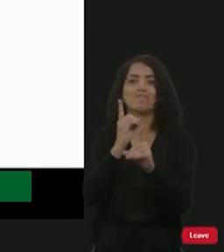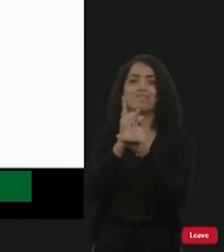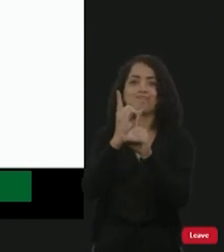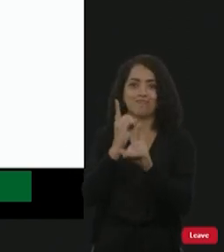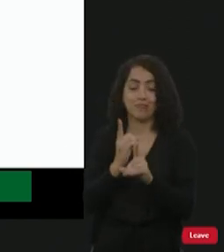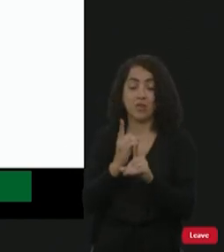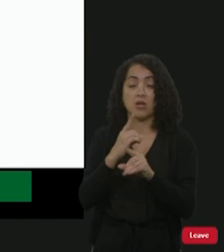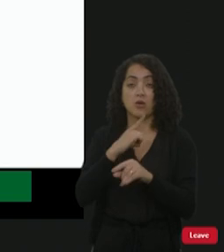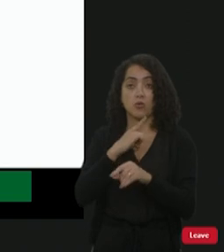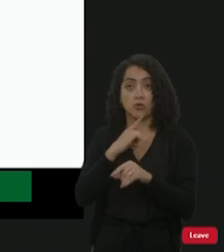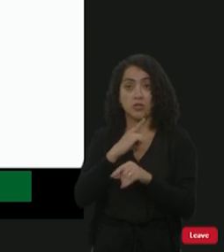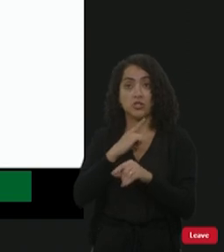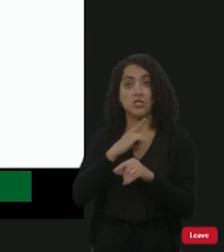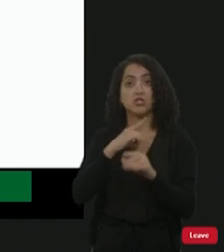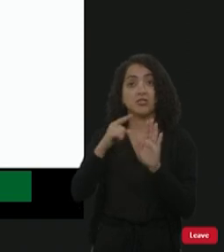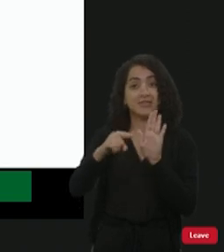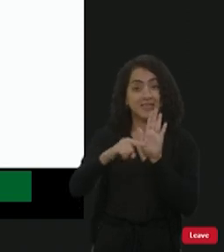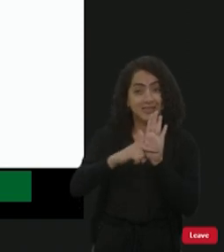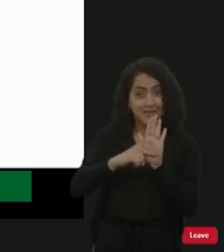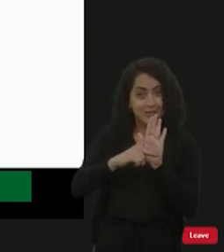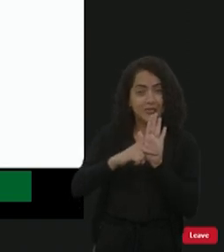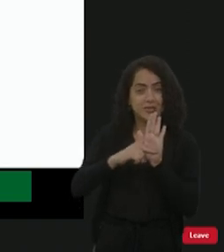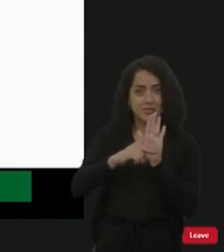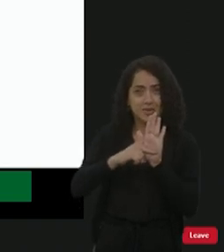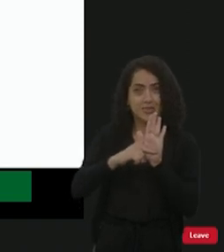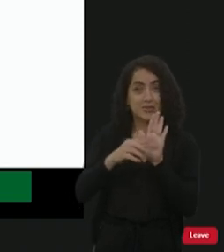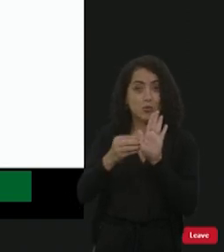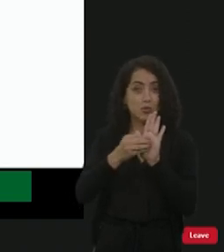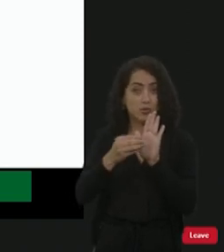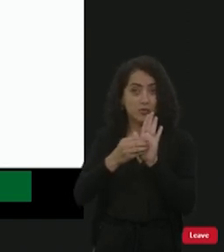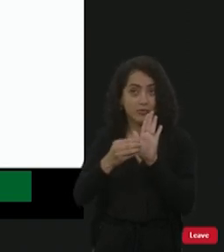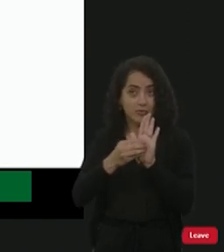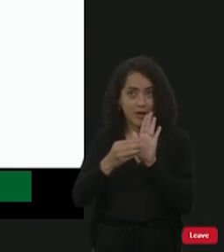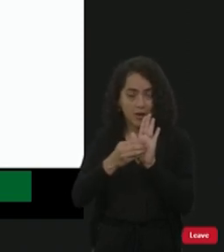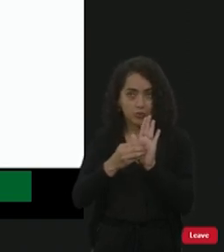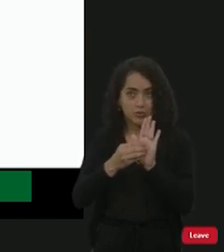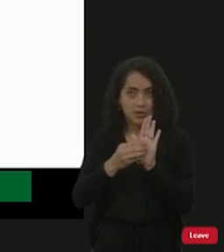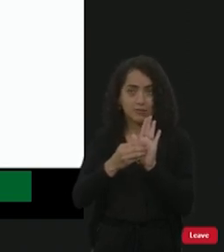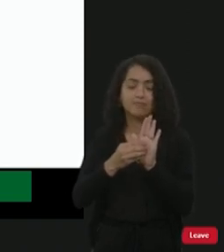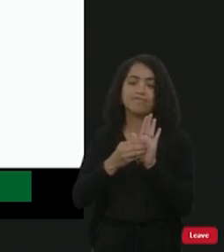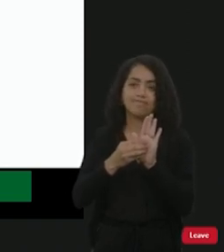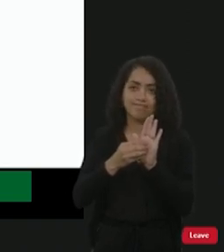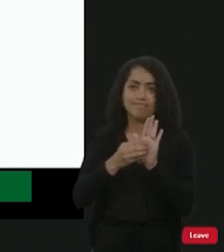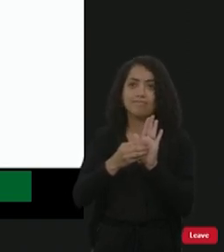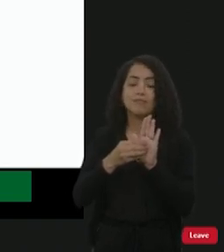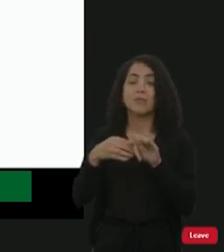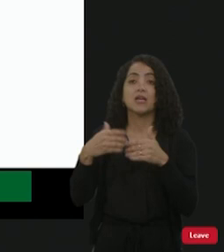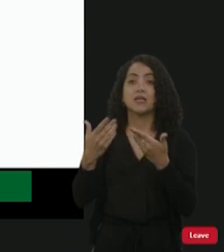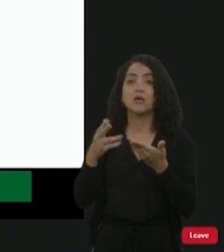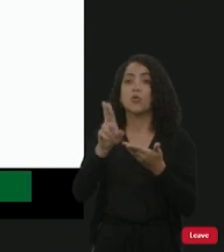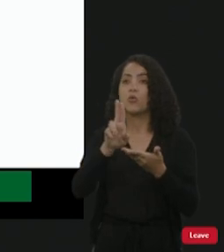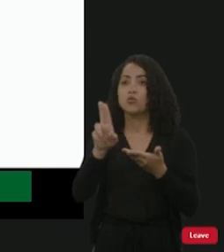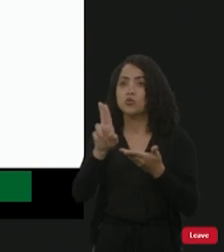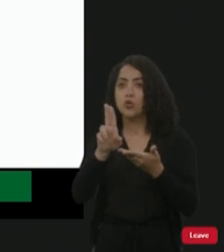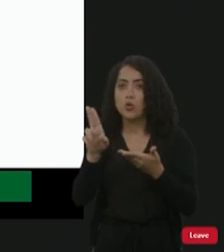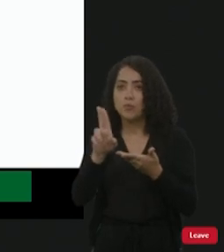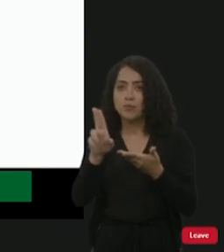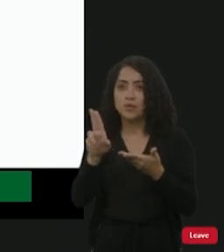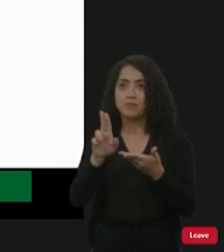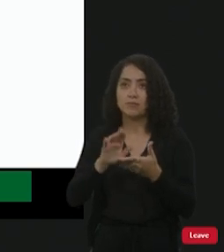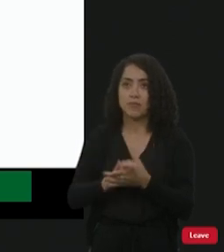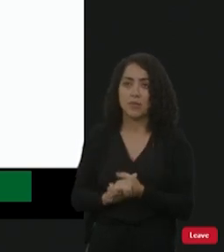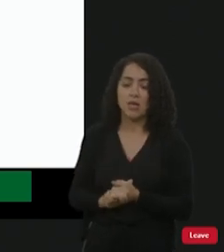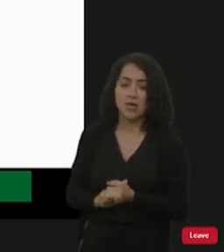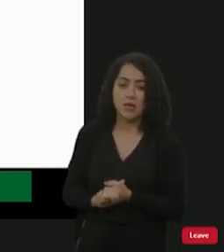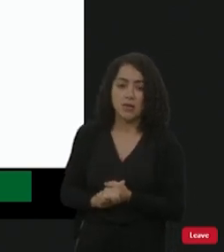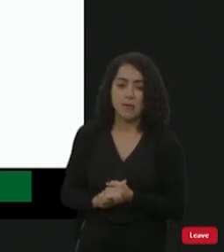tem a deficiência então, dessa enzima, que é a esfingomielinase ácida, a gente dá, então, o nome de Niemann-Pick.